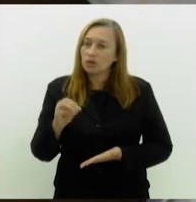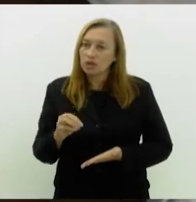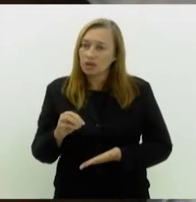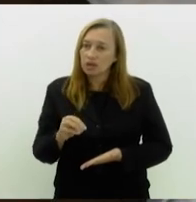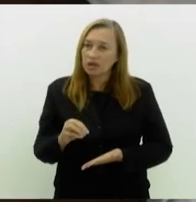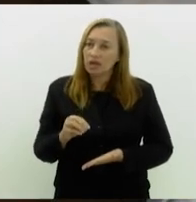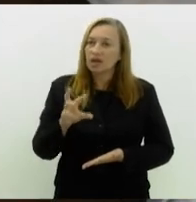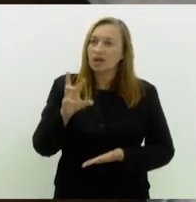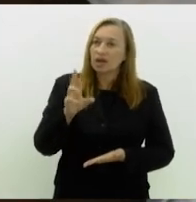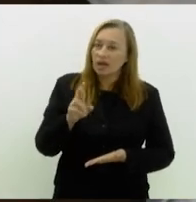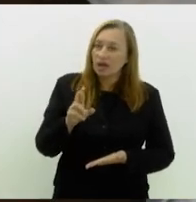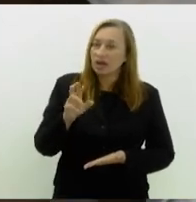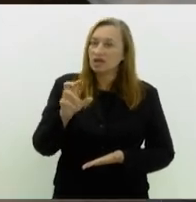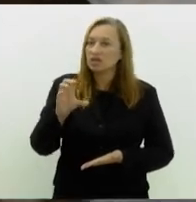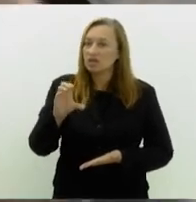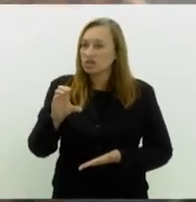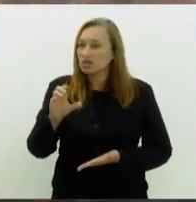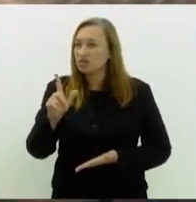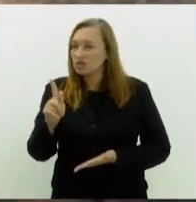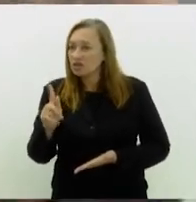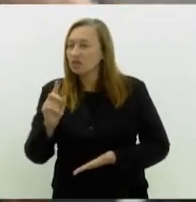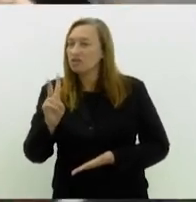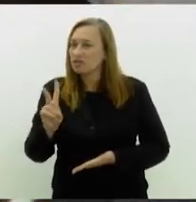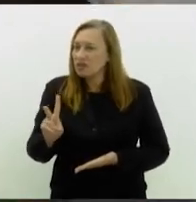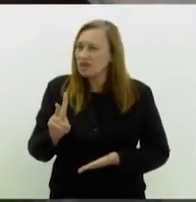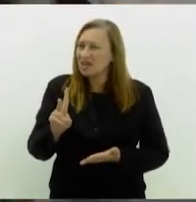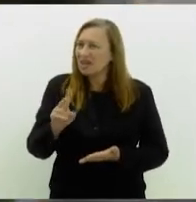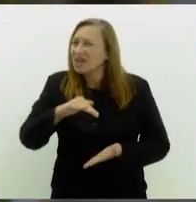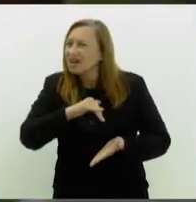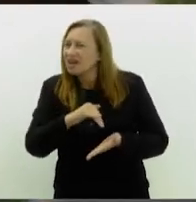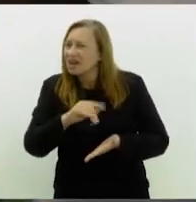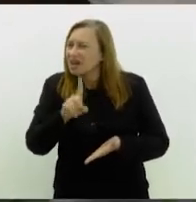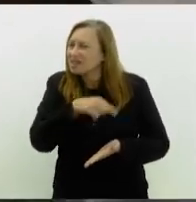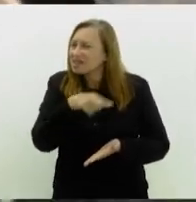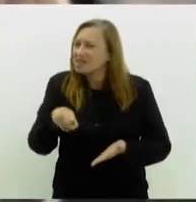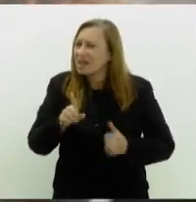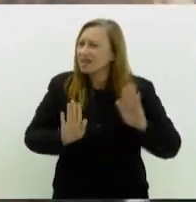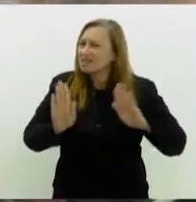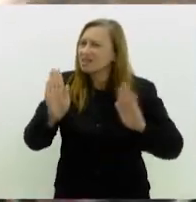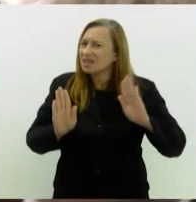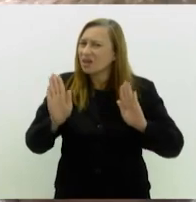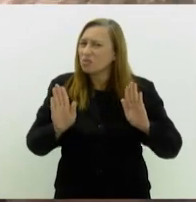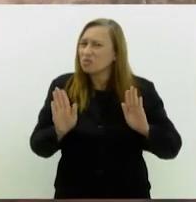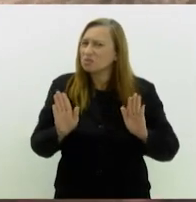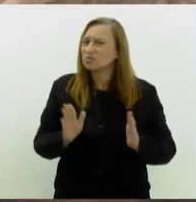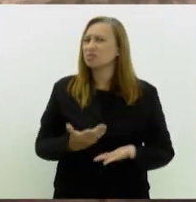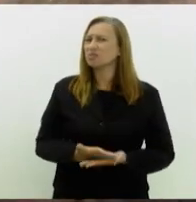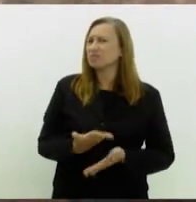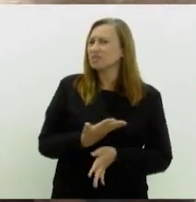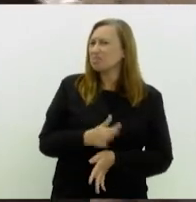consultoria toda hora disita milhões e milhões e milhões nós sabemos que a prática dispensa decita